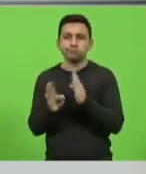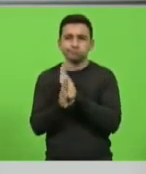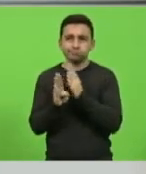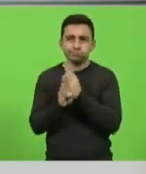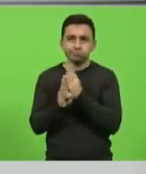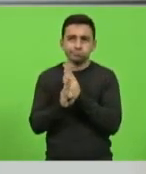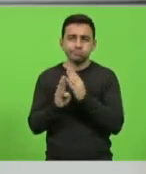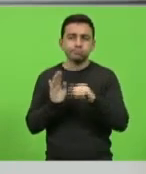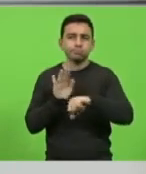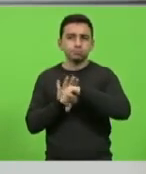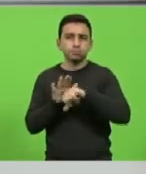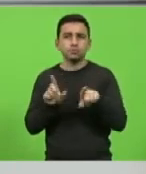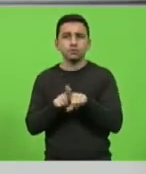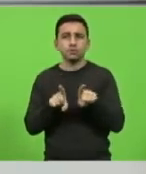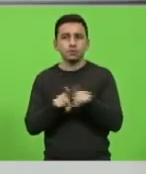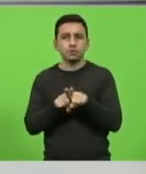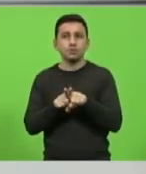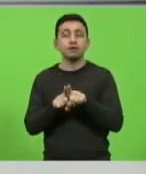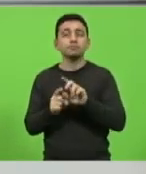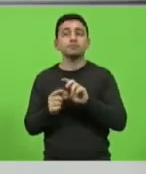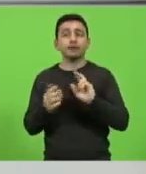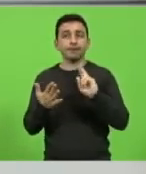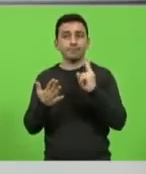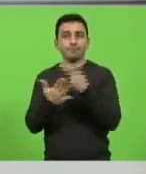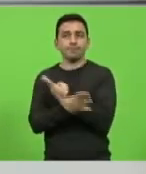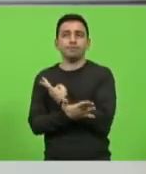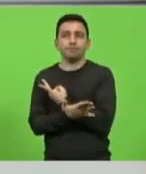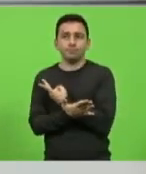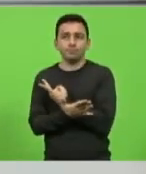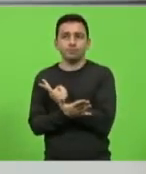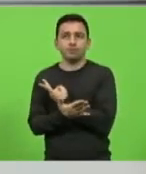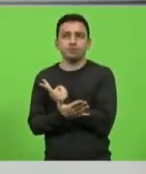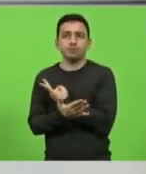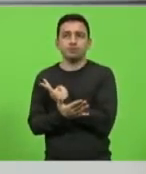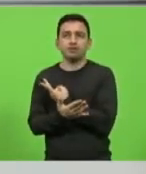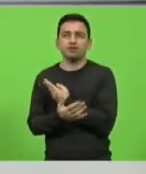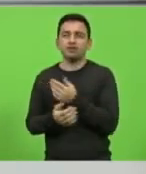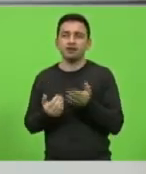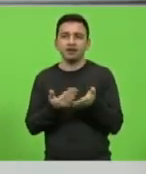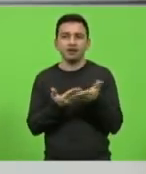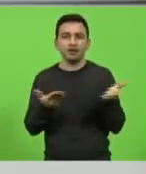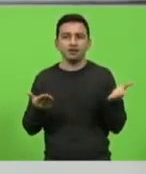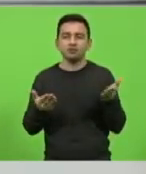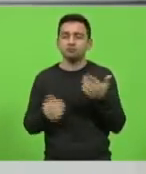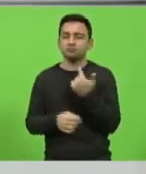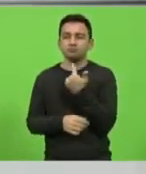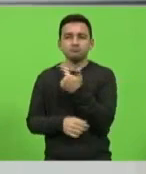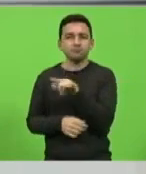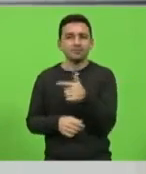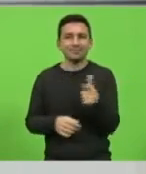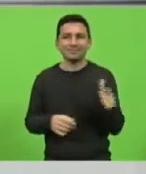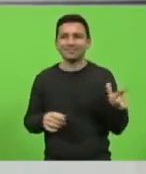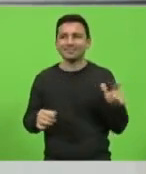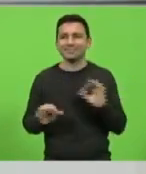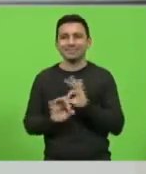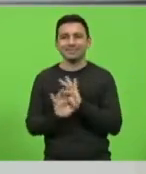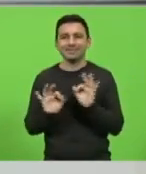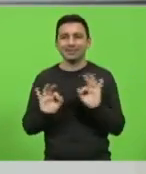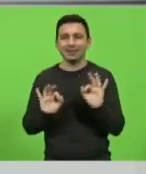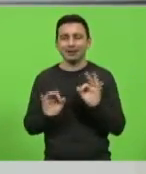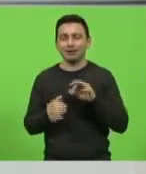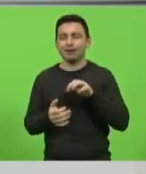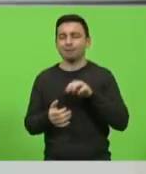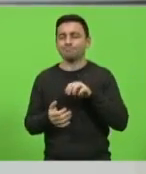ou mesmo de improbidade não tem sobre ele qualquer inferência.